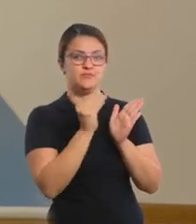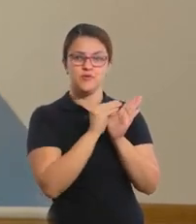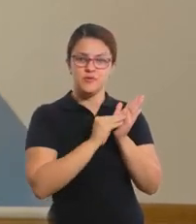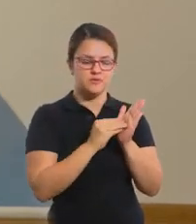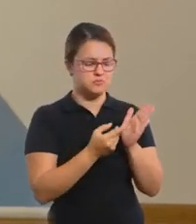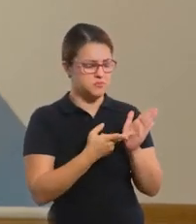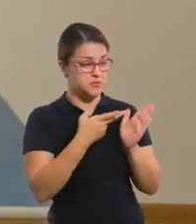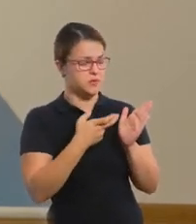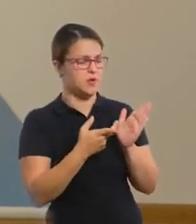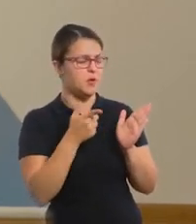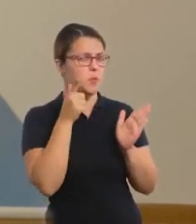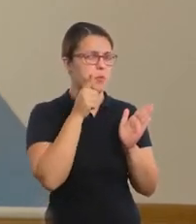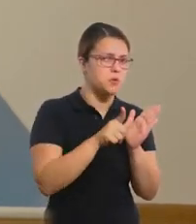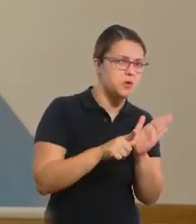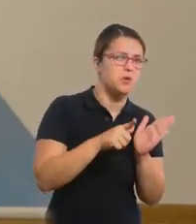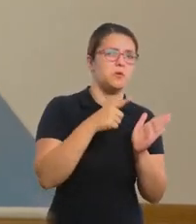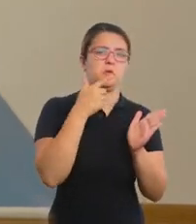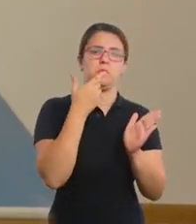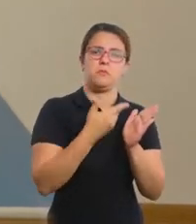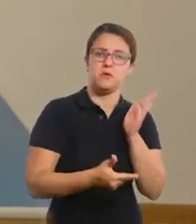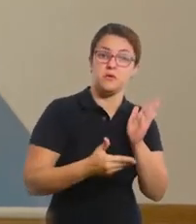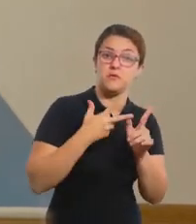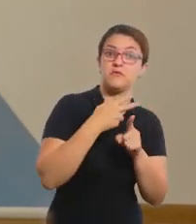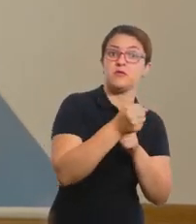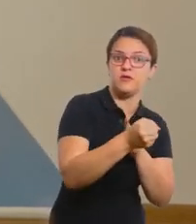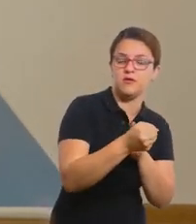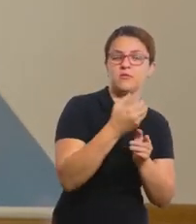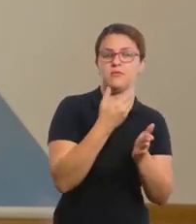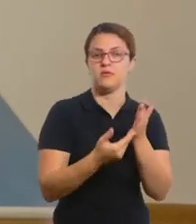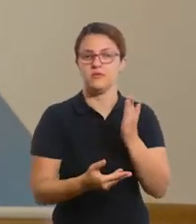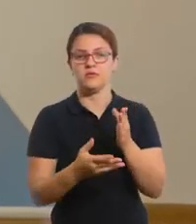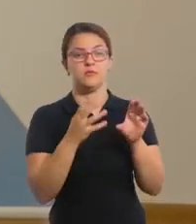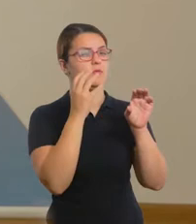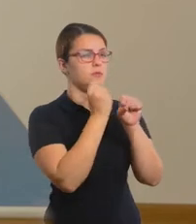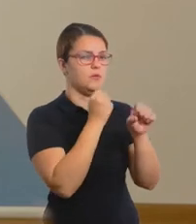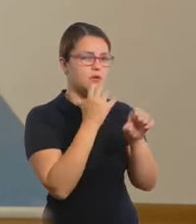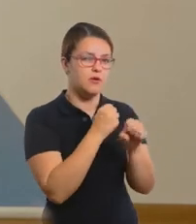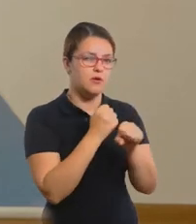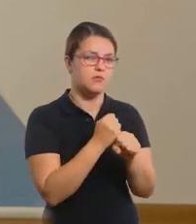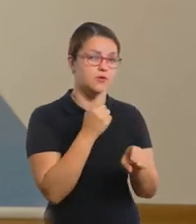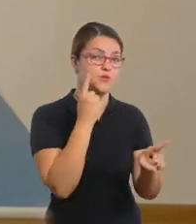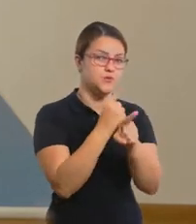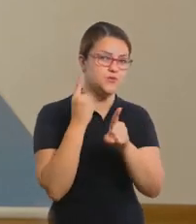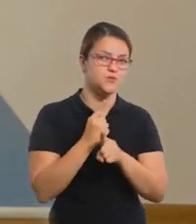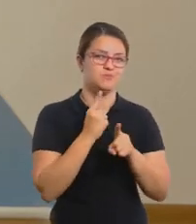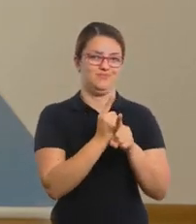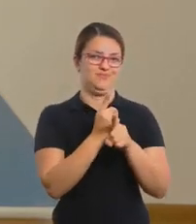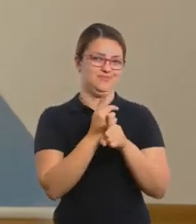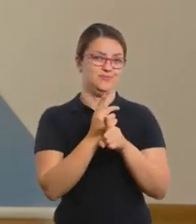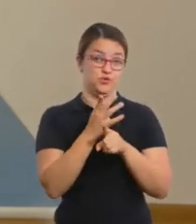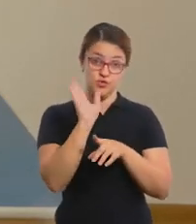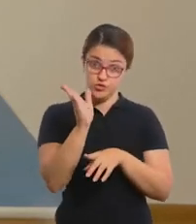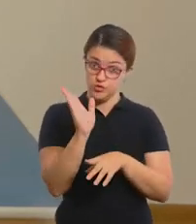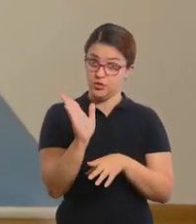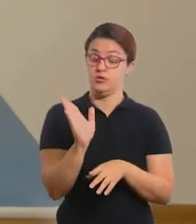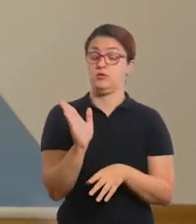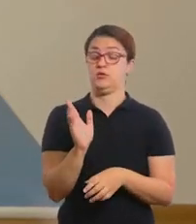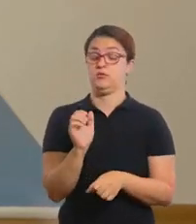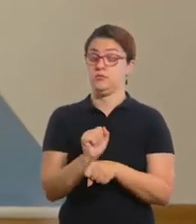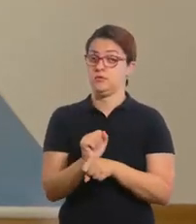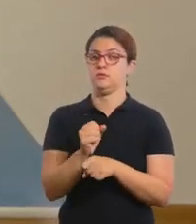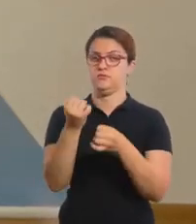quem ganhou, quem perdeu. Vocês vão trabalhar a matemática, a adição, para descobrir isso, tá? Eu já explico isso para